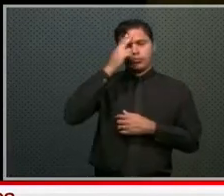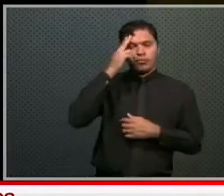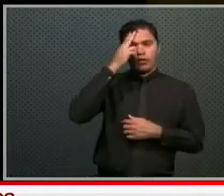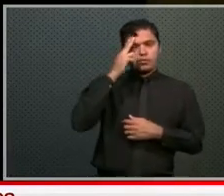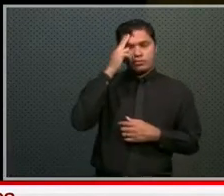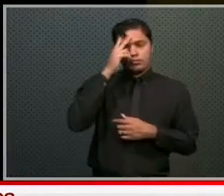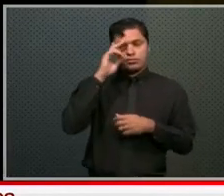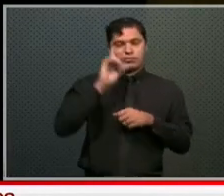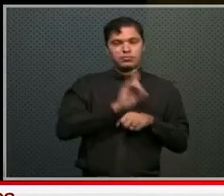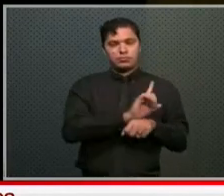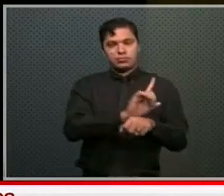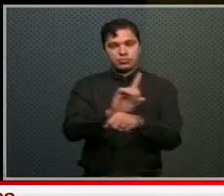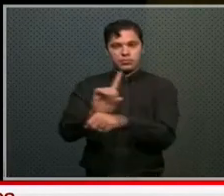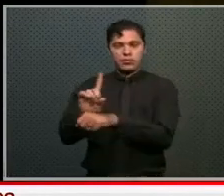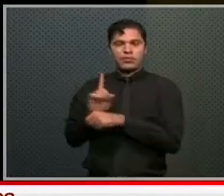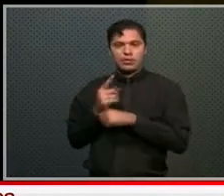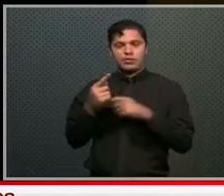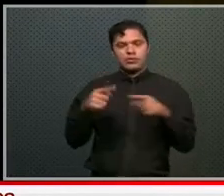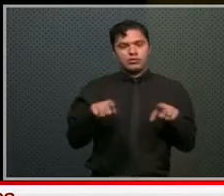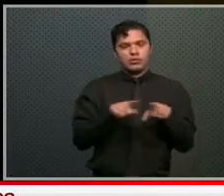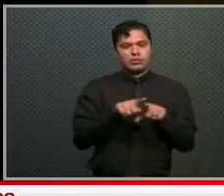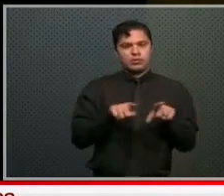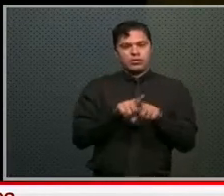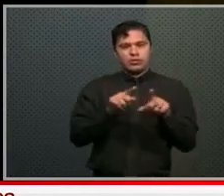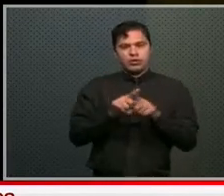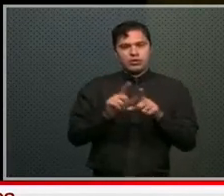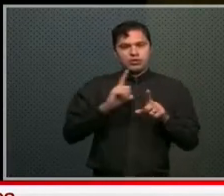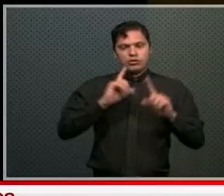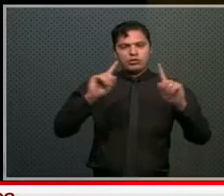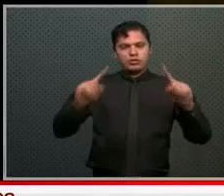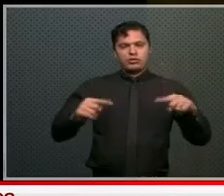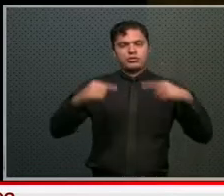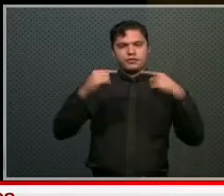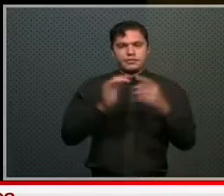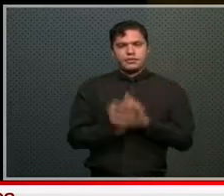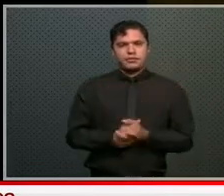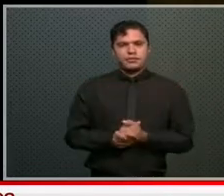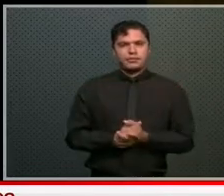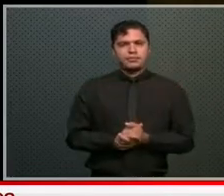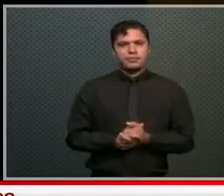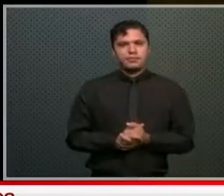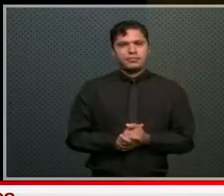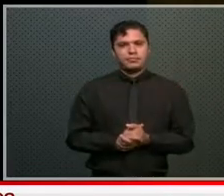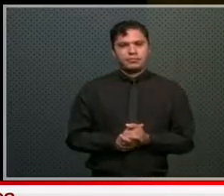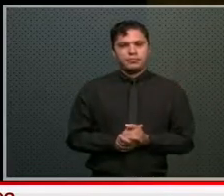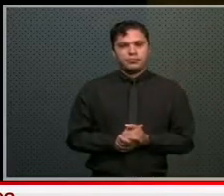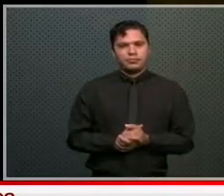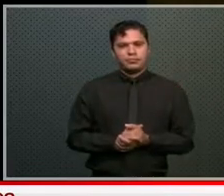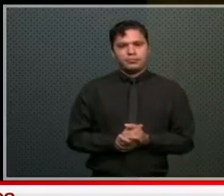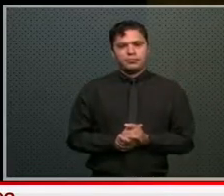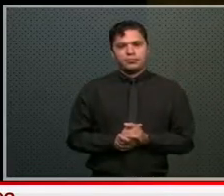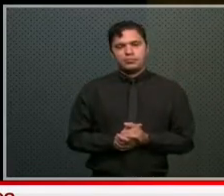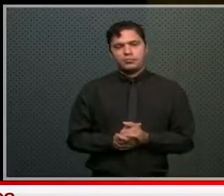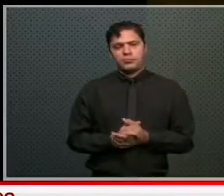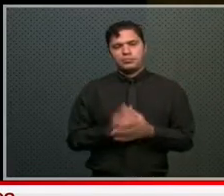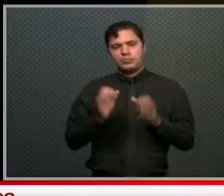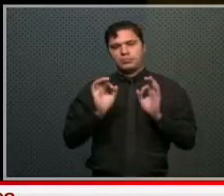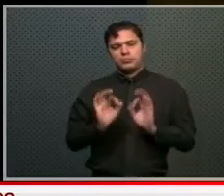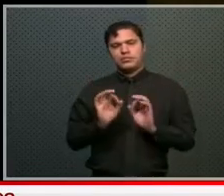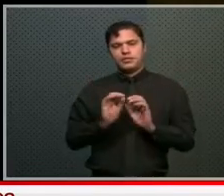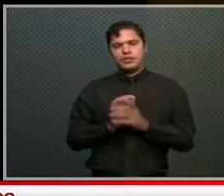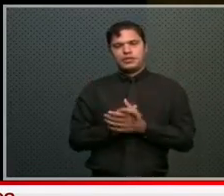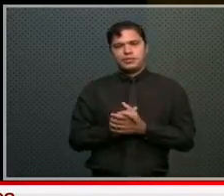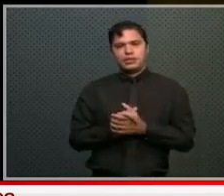e esperanças mas que também carregavam grandes desafios Esteja certo Deputado bordalo não tenha dúvida